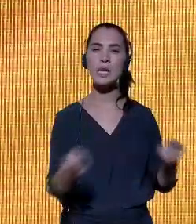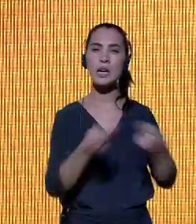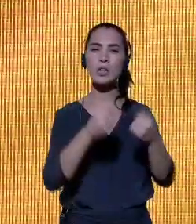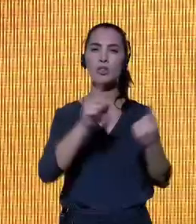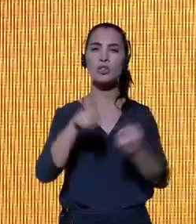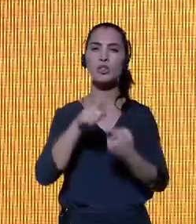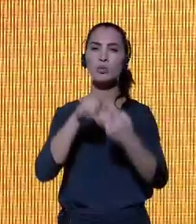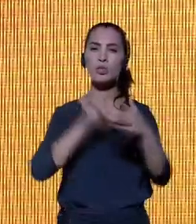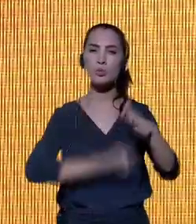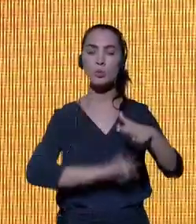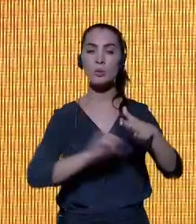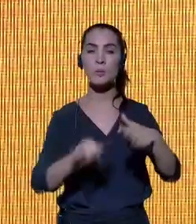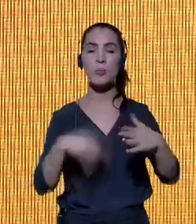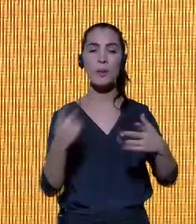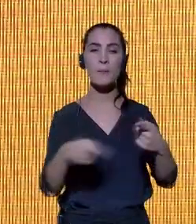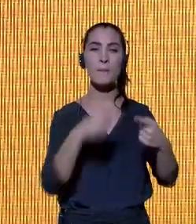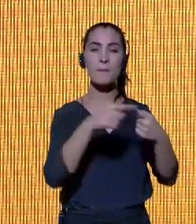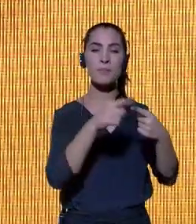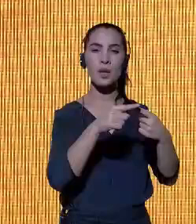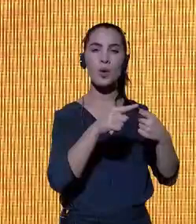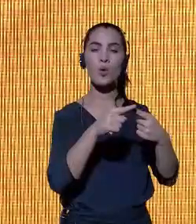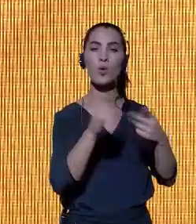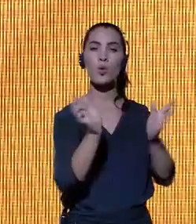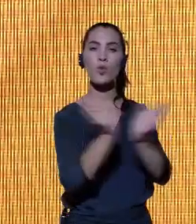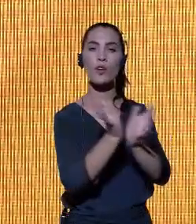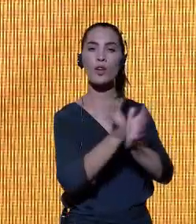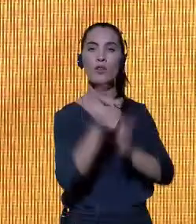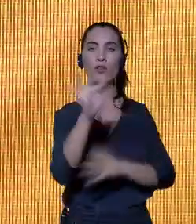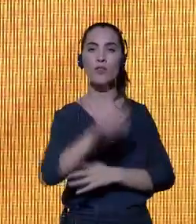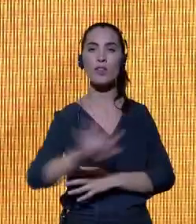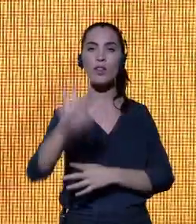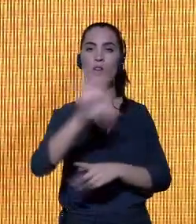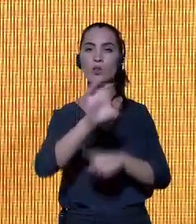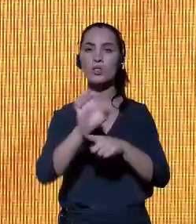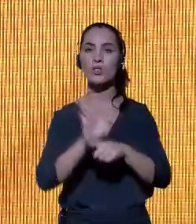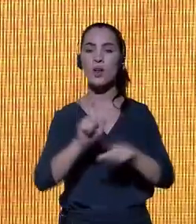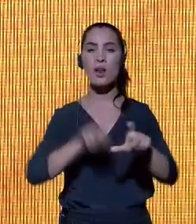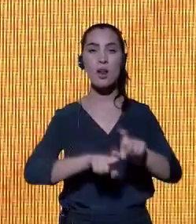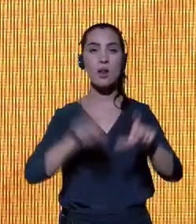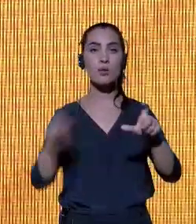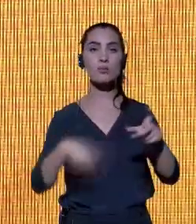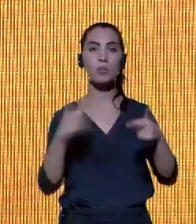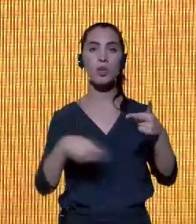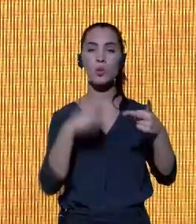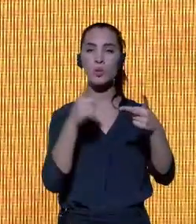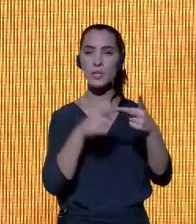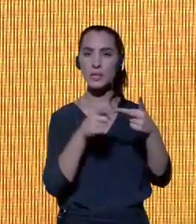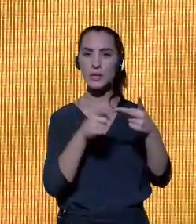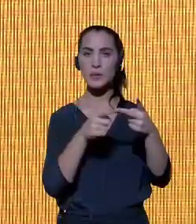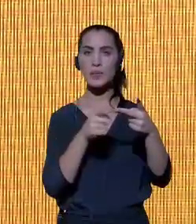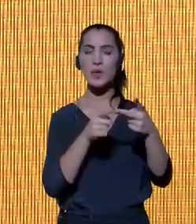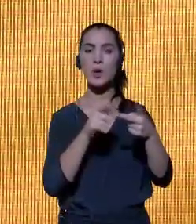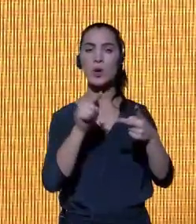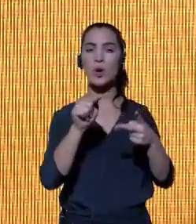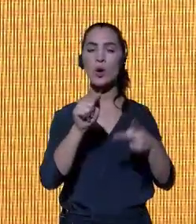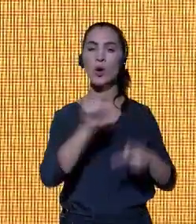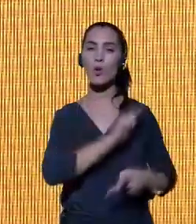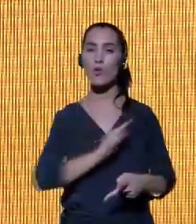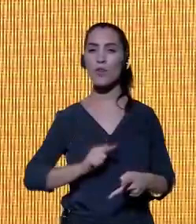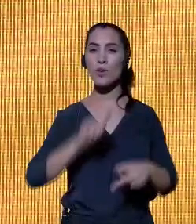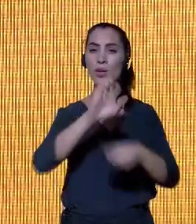projeto avaliado. A categoria 1, governo federal e estatais não dependentes. A categoria 2,